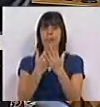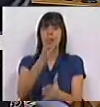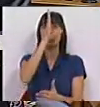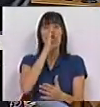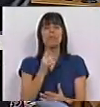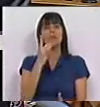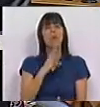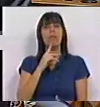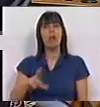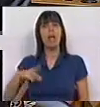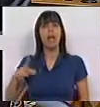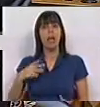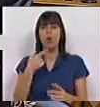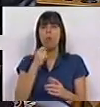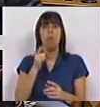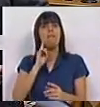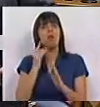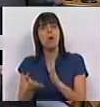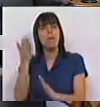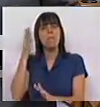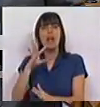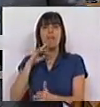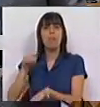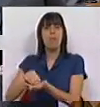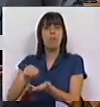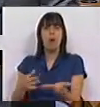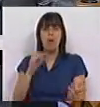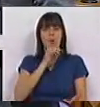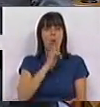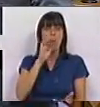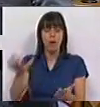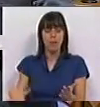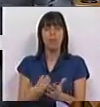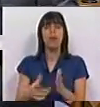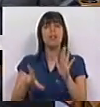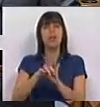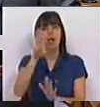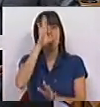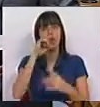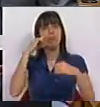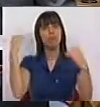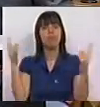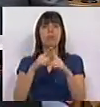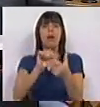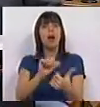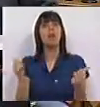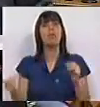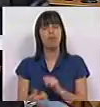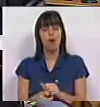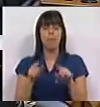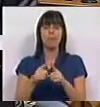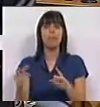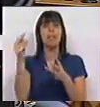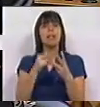Perante o Estado, um filho de um rico não pode valer mais que um filho de um pobre. A proposta de lei do Governo foi anunciada como uma reforma e na